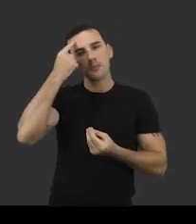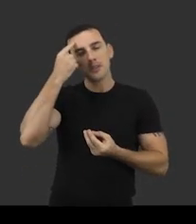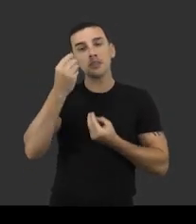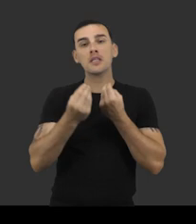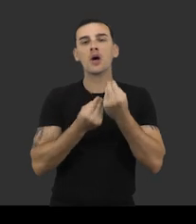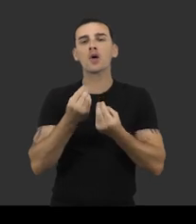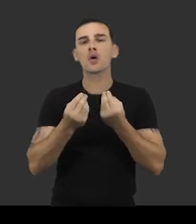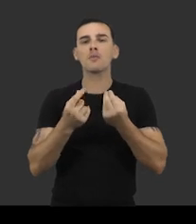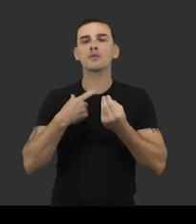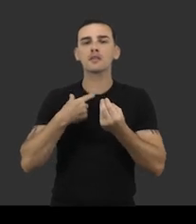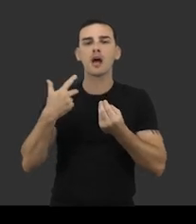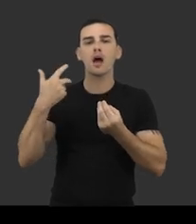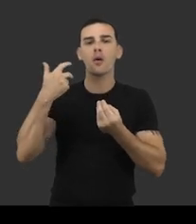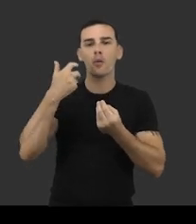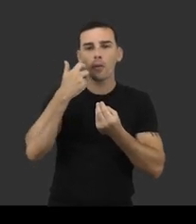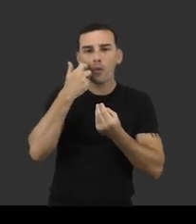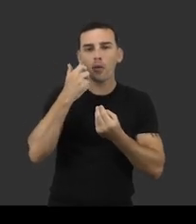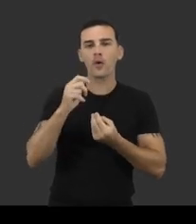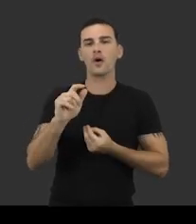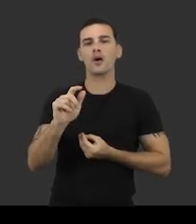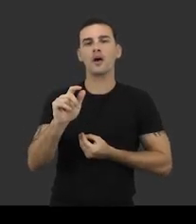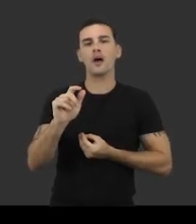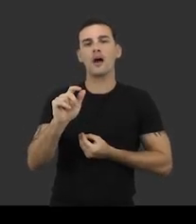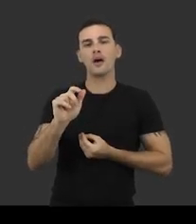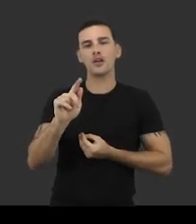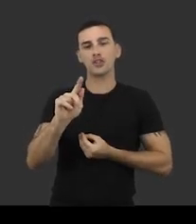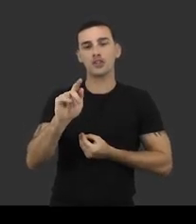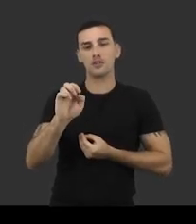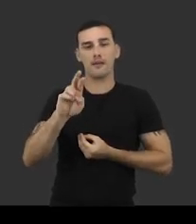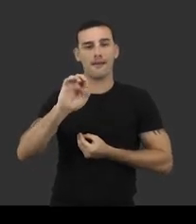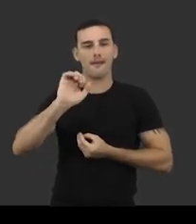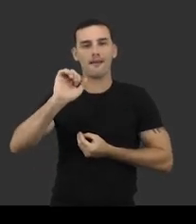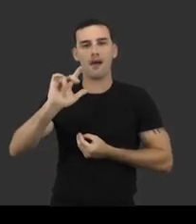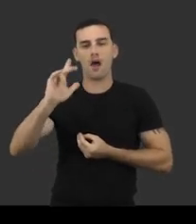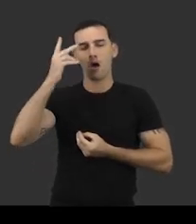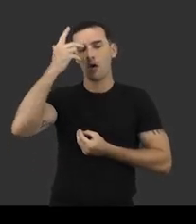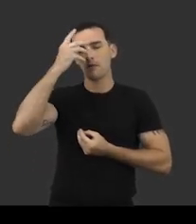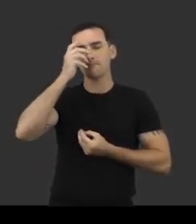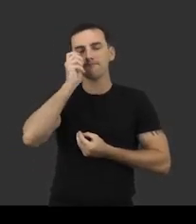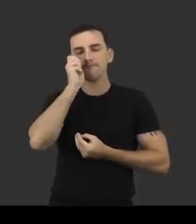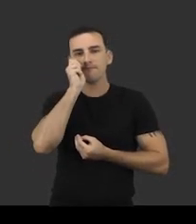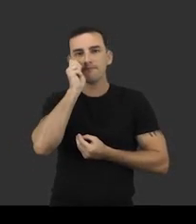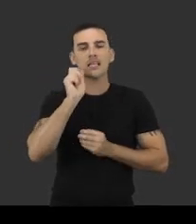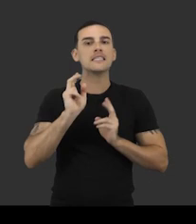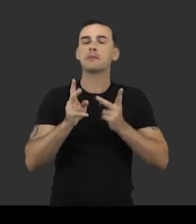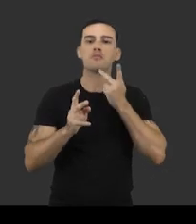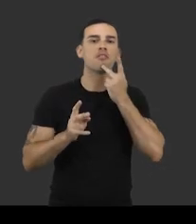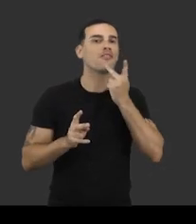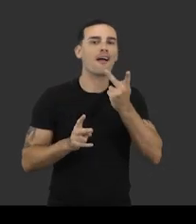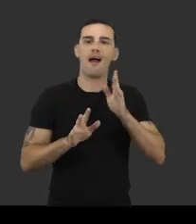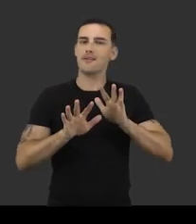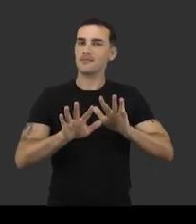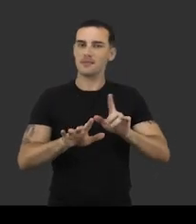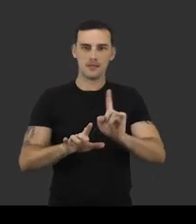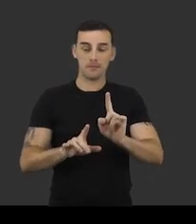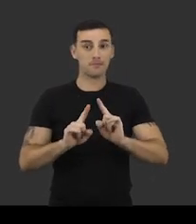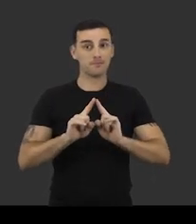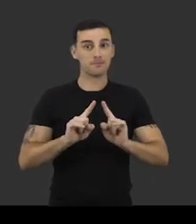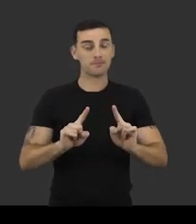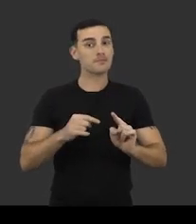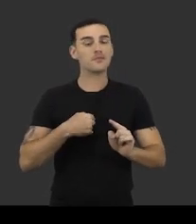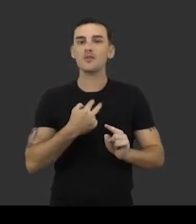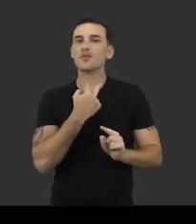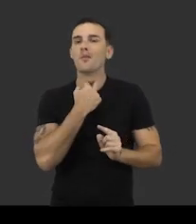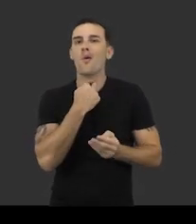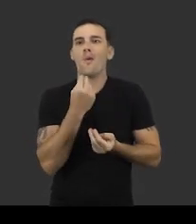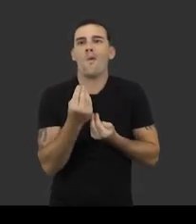trabalhar com sedação e anestesia geral. Eu não estou dizendo que a gente sempre vai trabalhar com isso, mas eu não